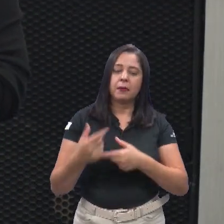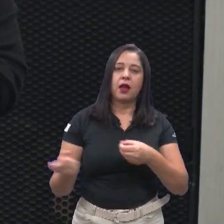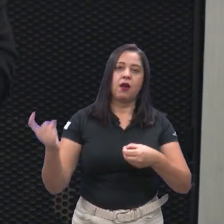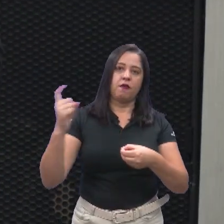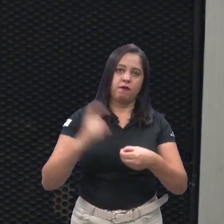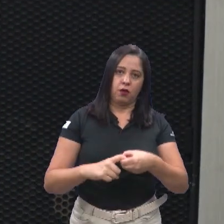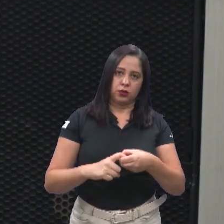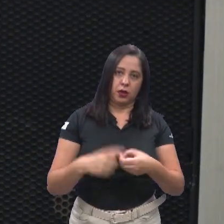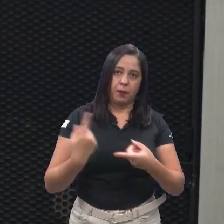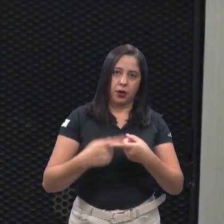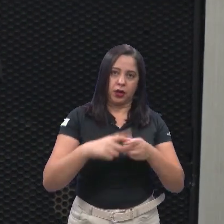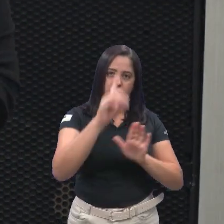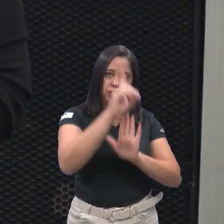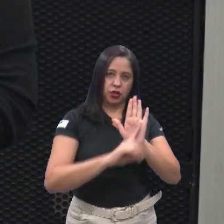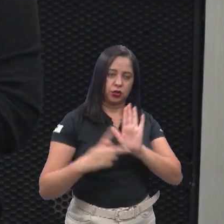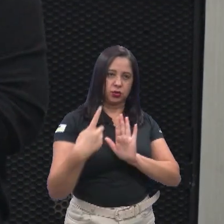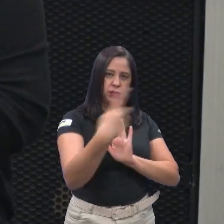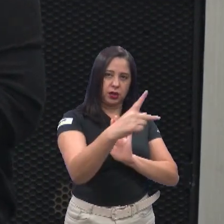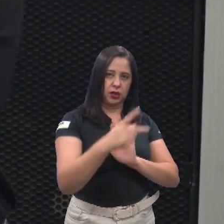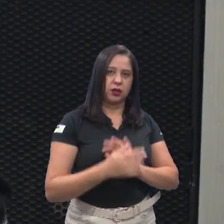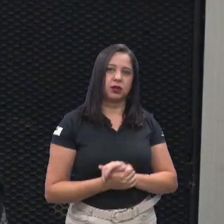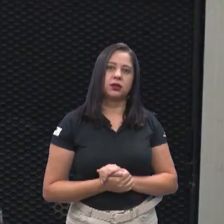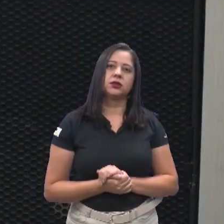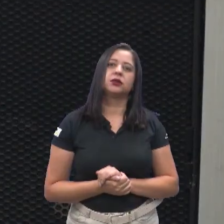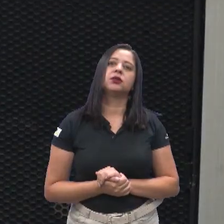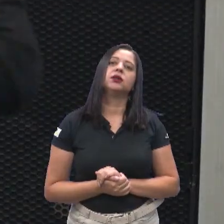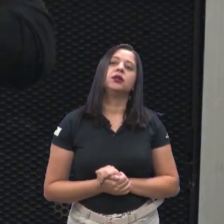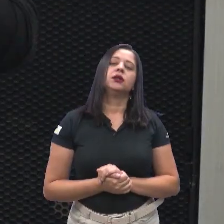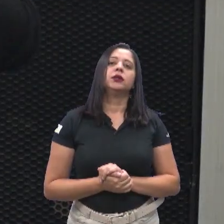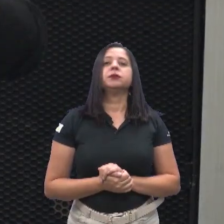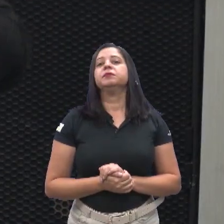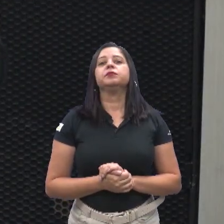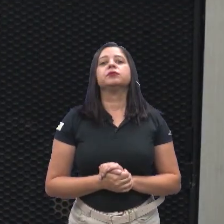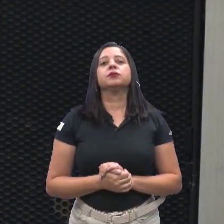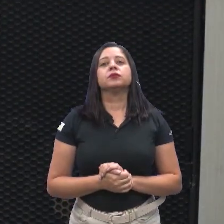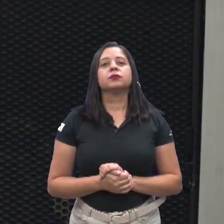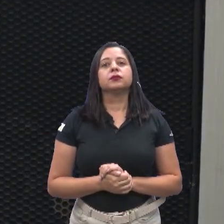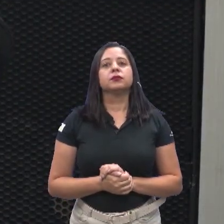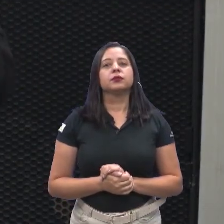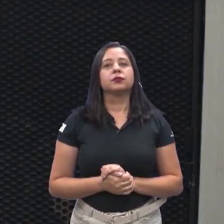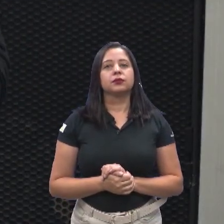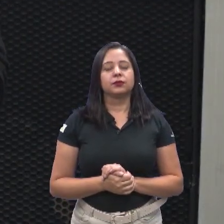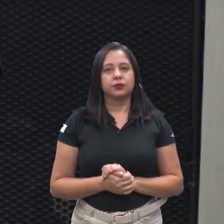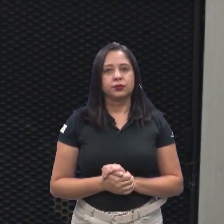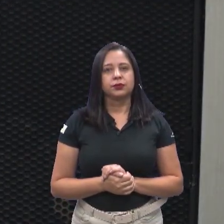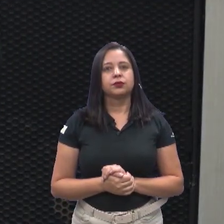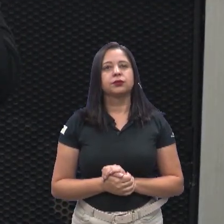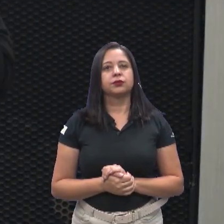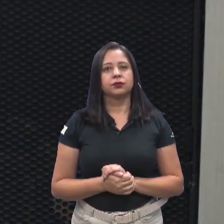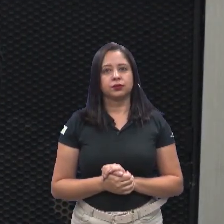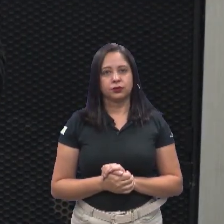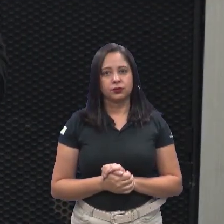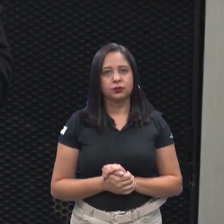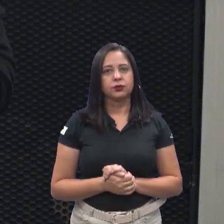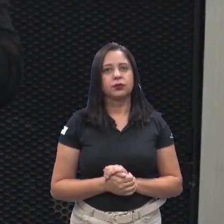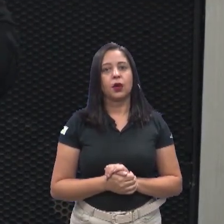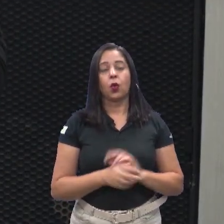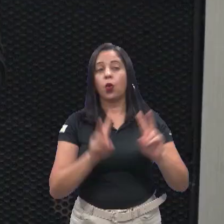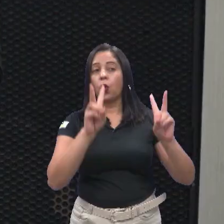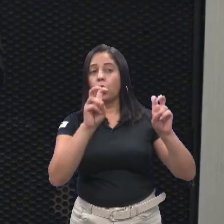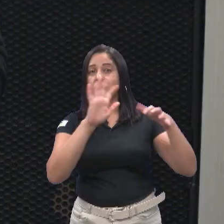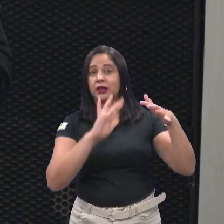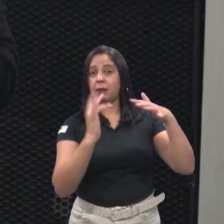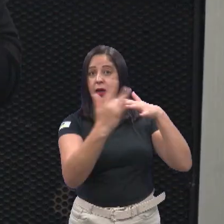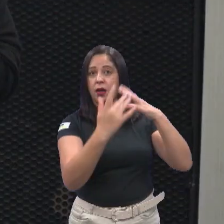porque é direito deles. Então, a celeuma aqui em relação ao que saiu nas redes sociais, é